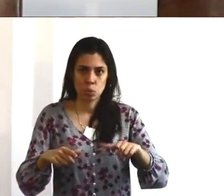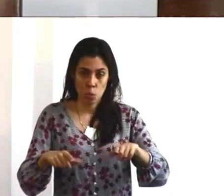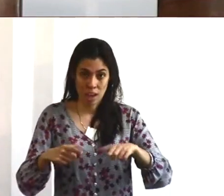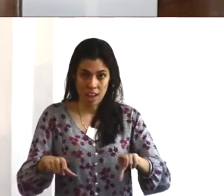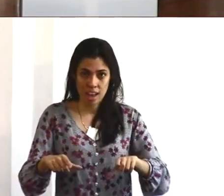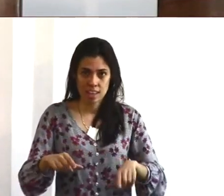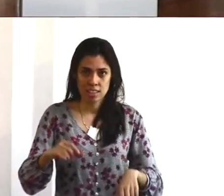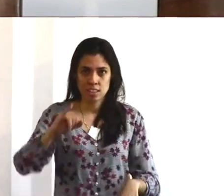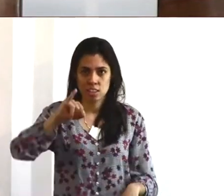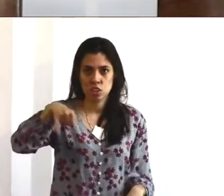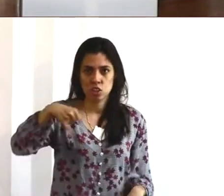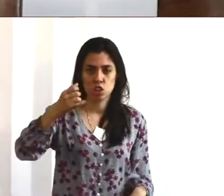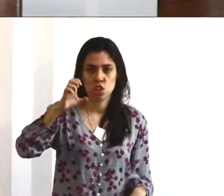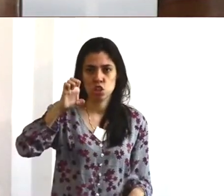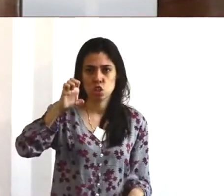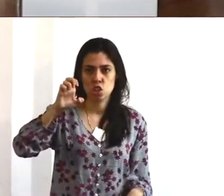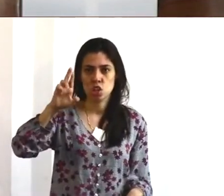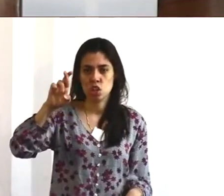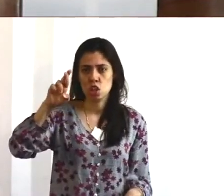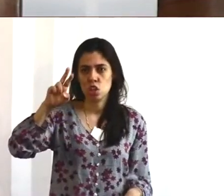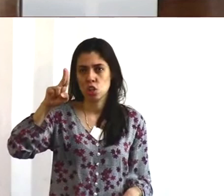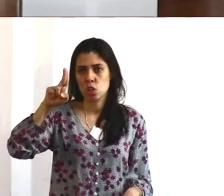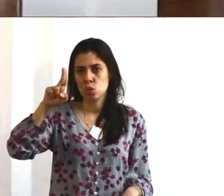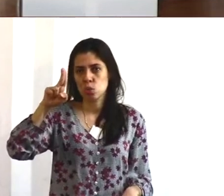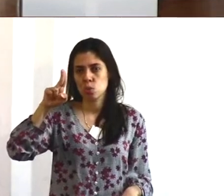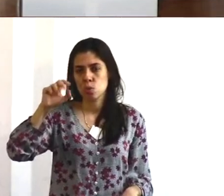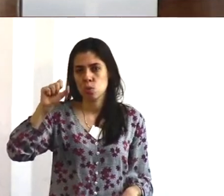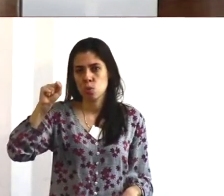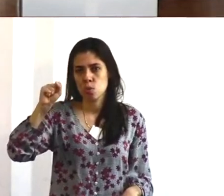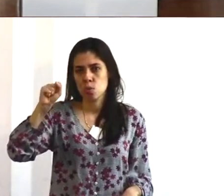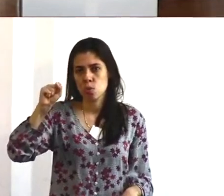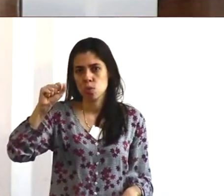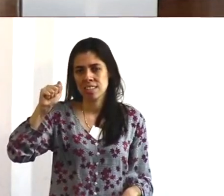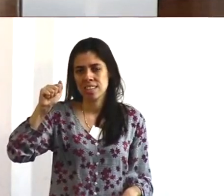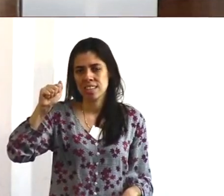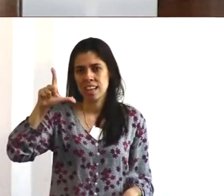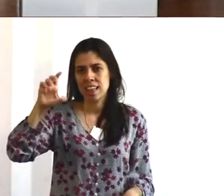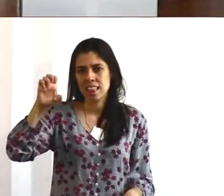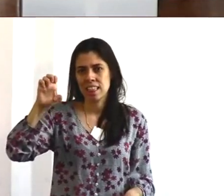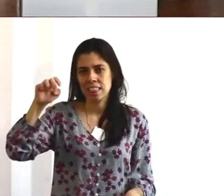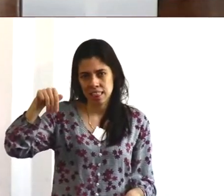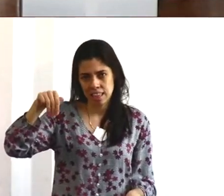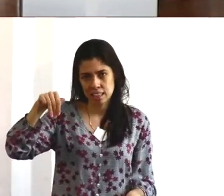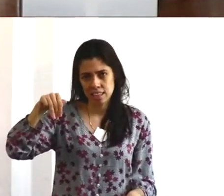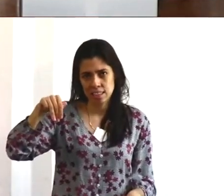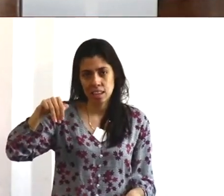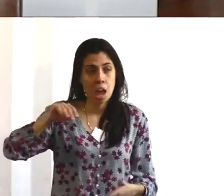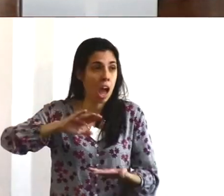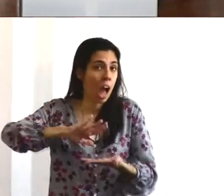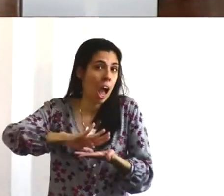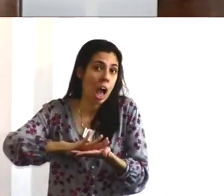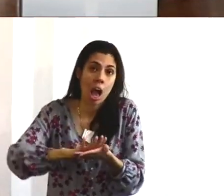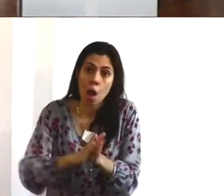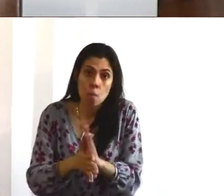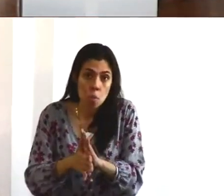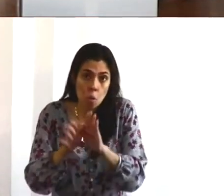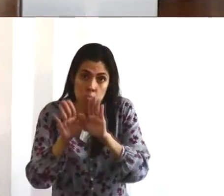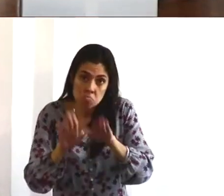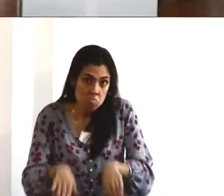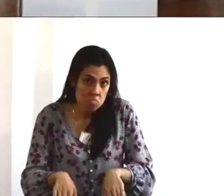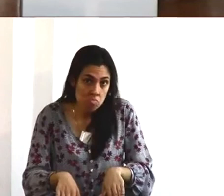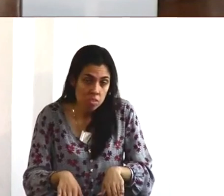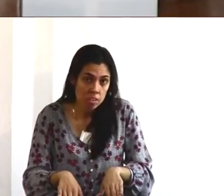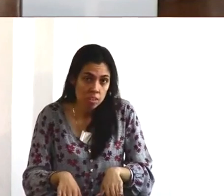Jerusalém, destruíram o templo. Aquela cidade então foi abalada. Mas nós precisamos olhar isso dentro também